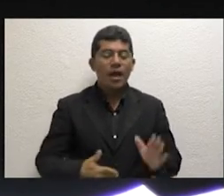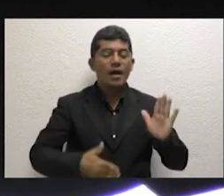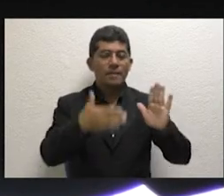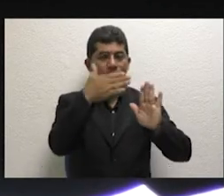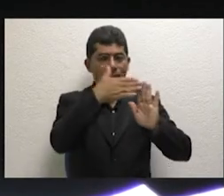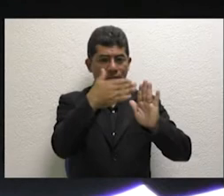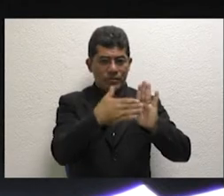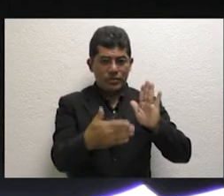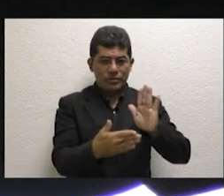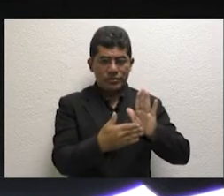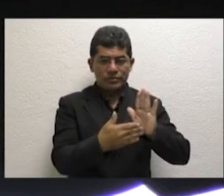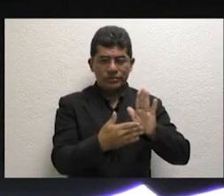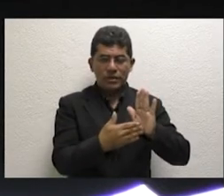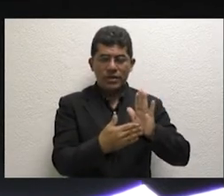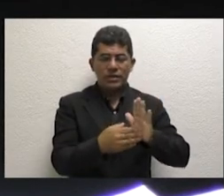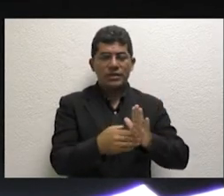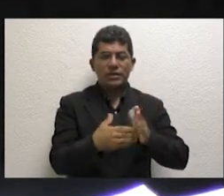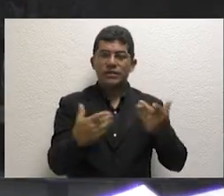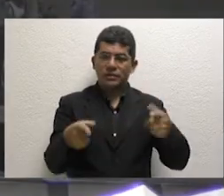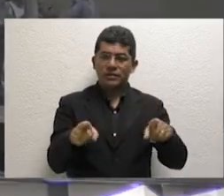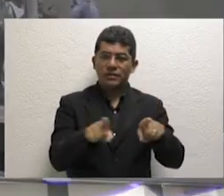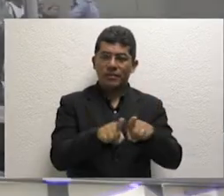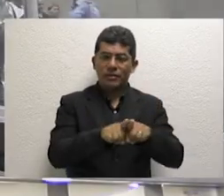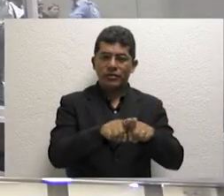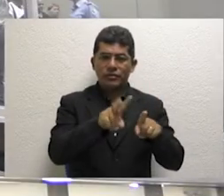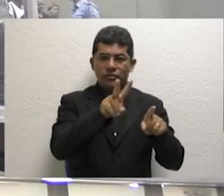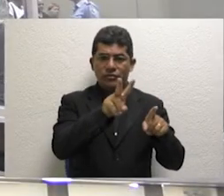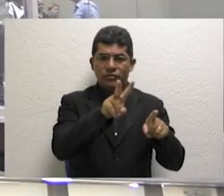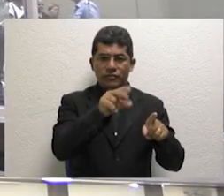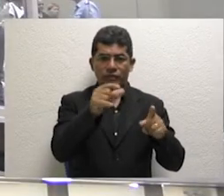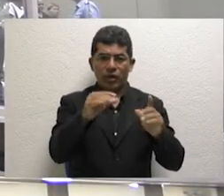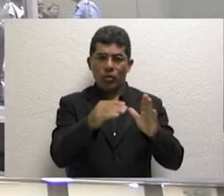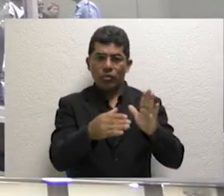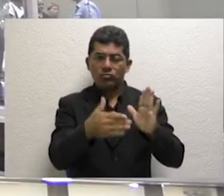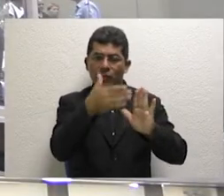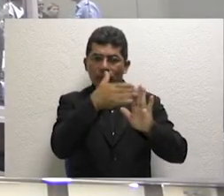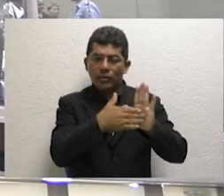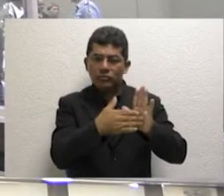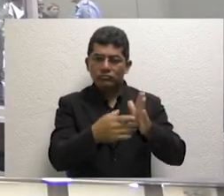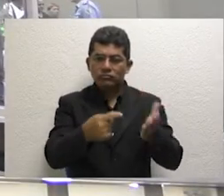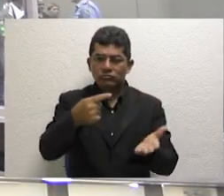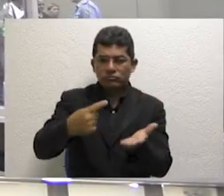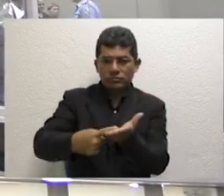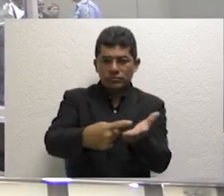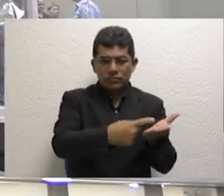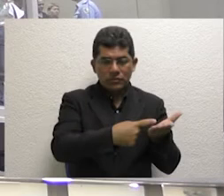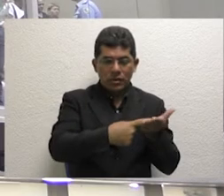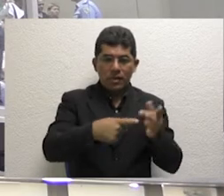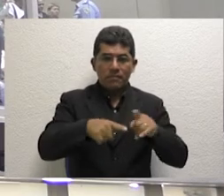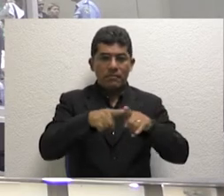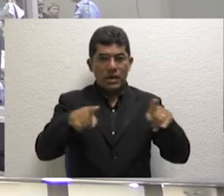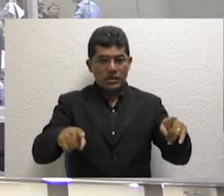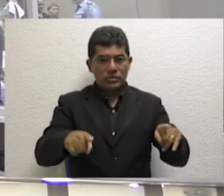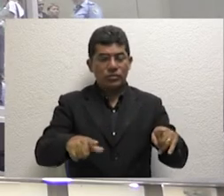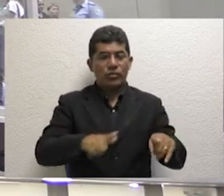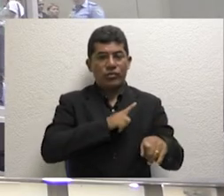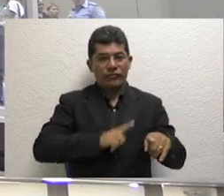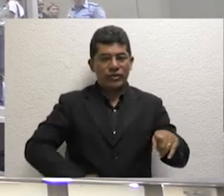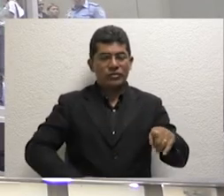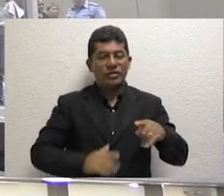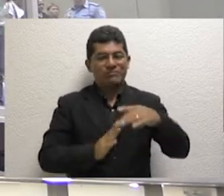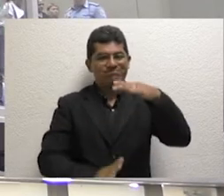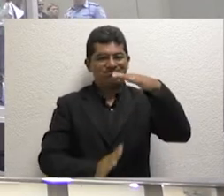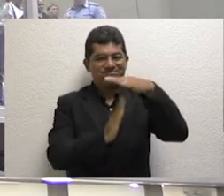que vá além do valor estipulado uma vez que o Amazonas já ultrapassou o limite